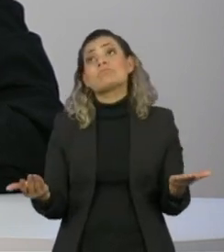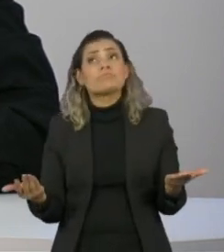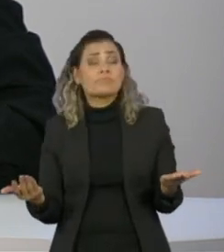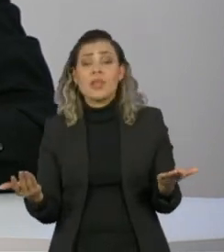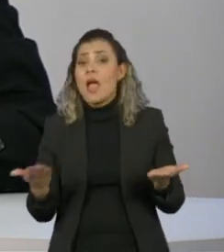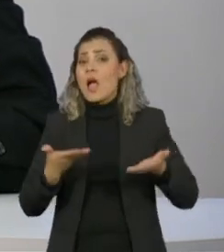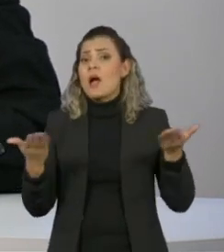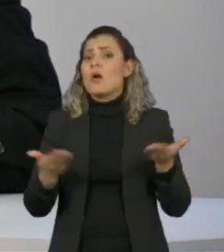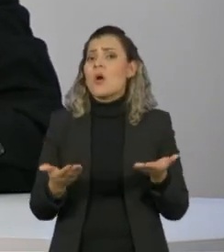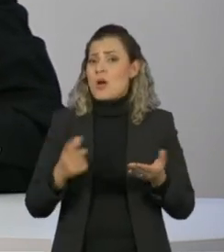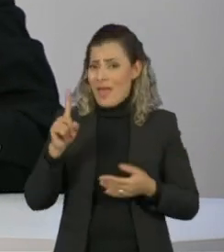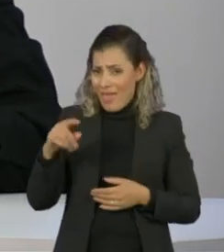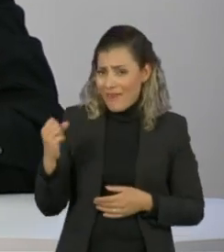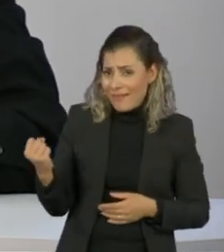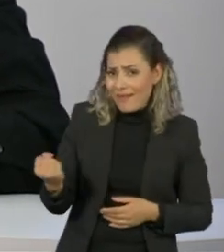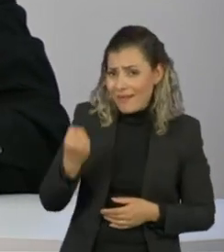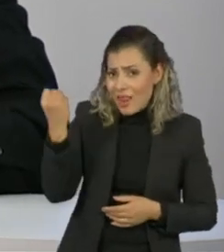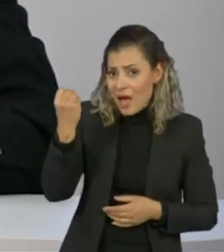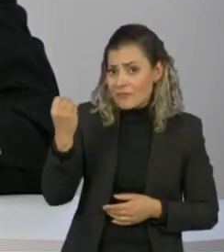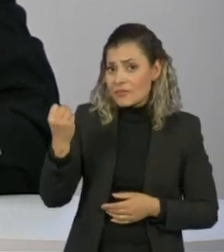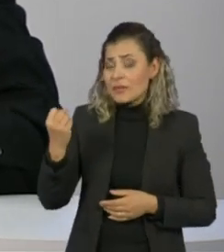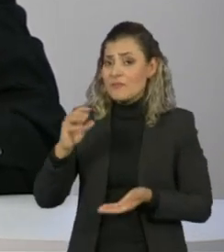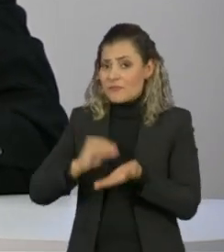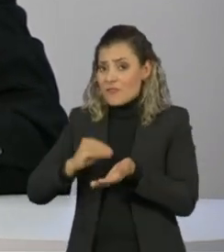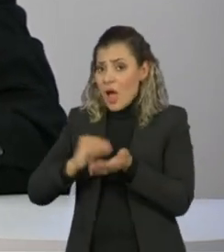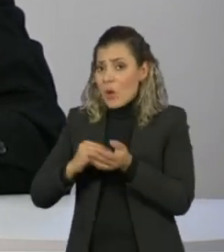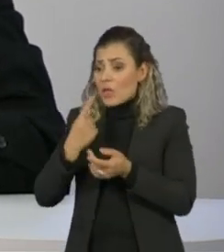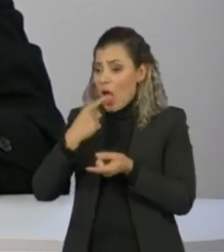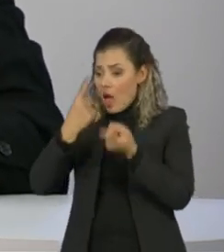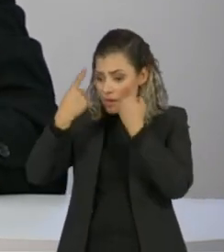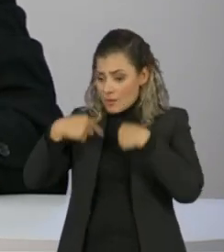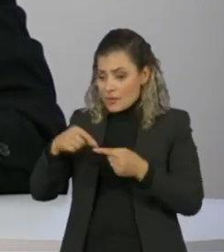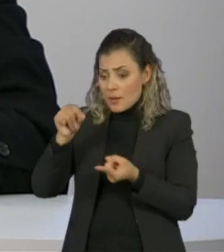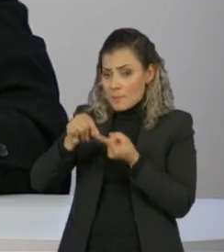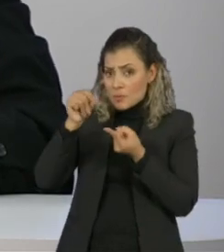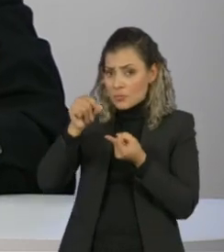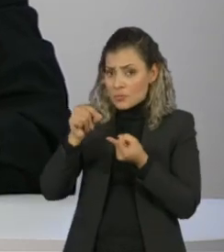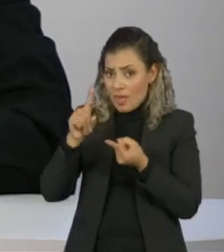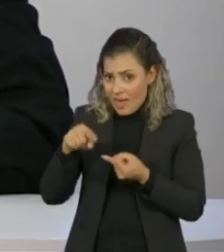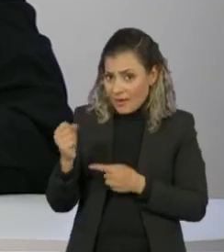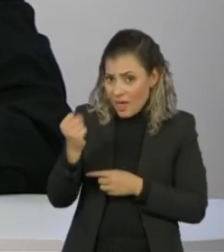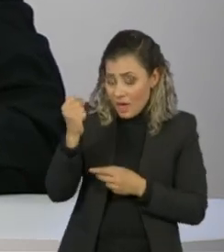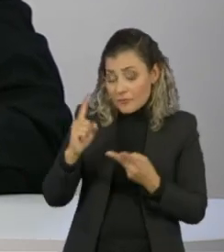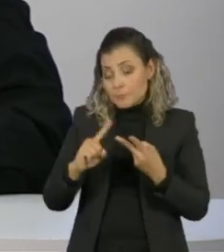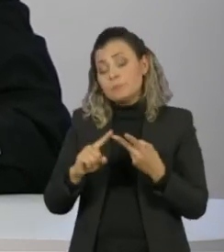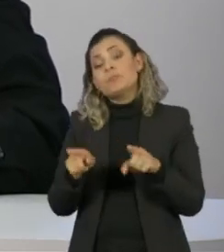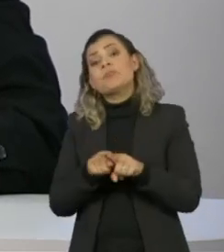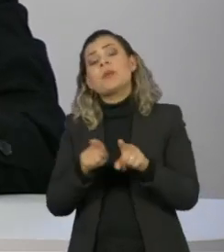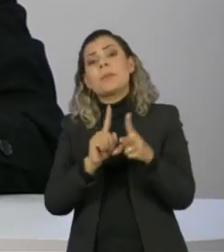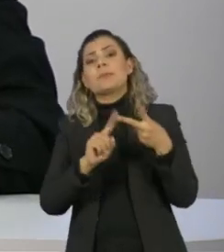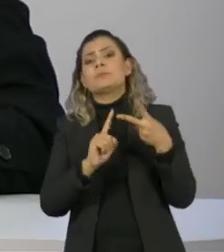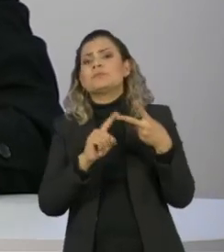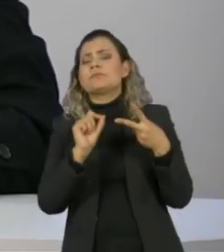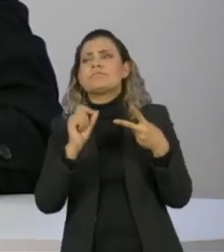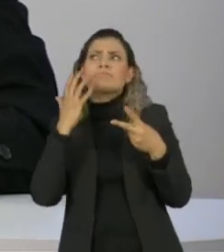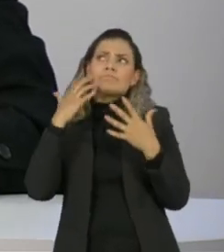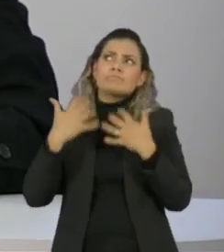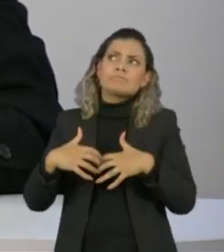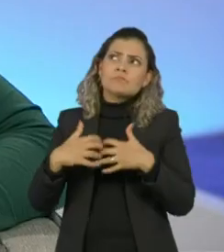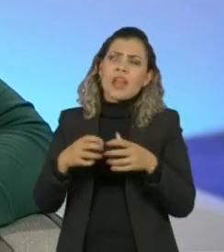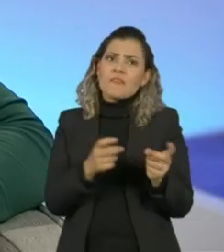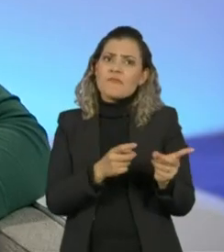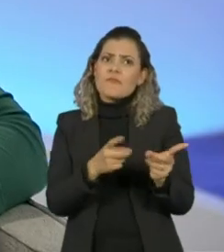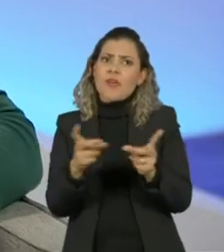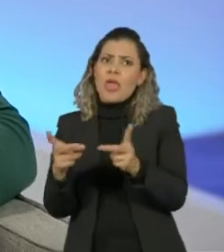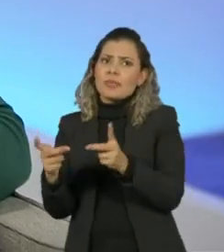o quanto é grave a gente ainda ter essa falta no Sistema Único de Saúde a essa altura? E do outro lado, pensando na venda dos testes